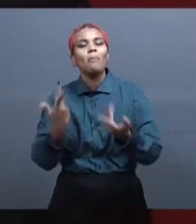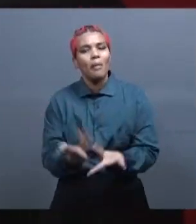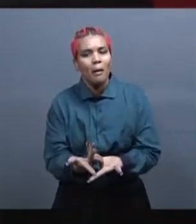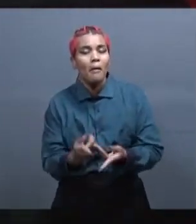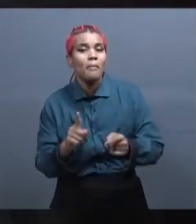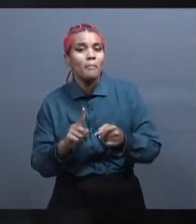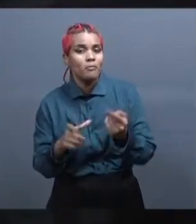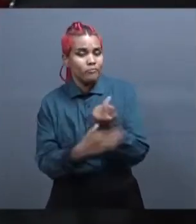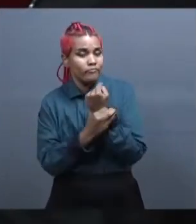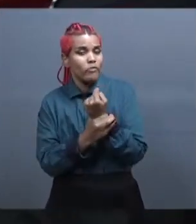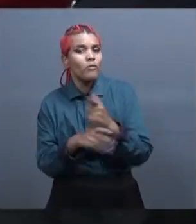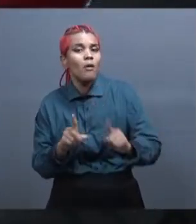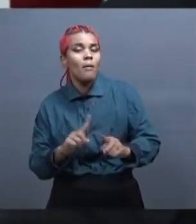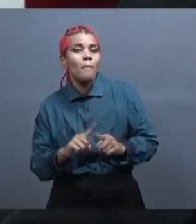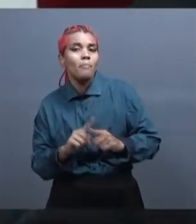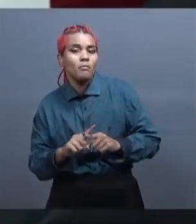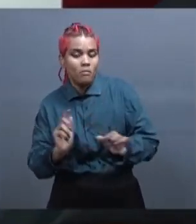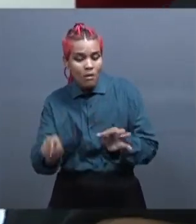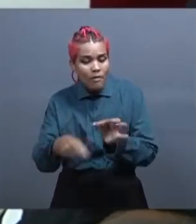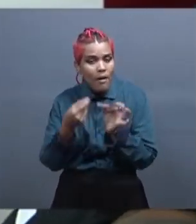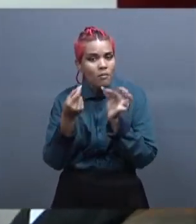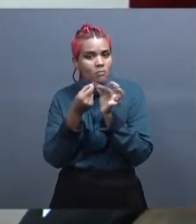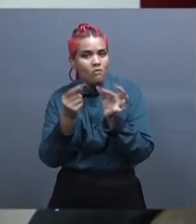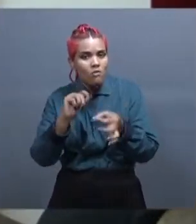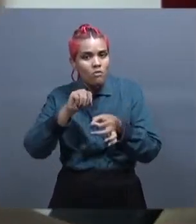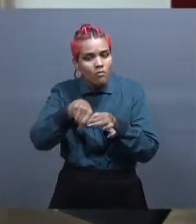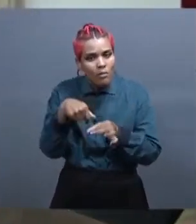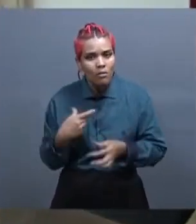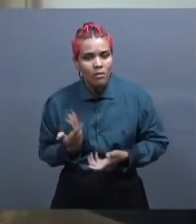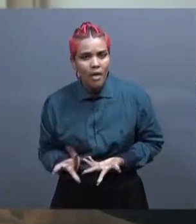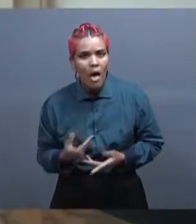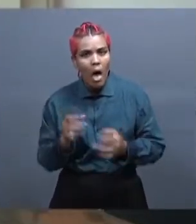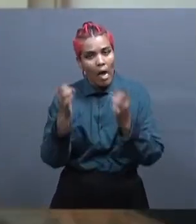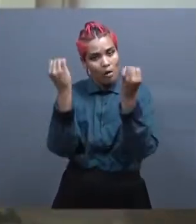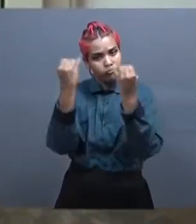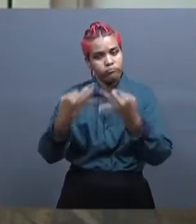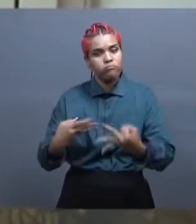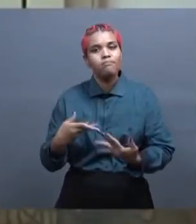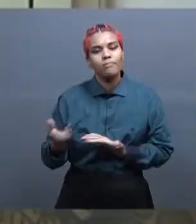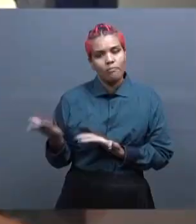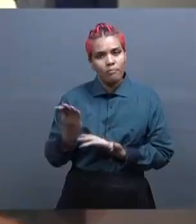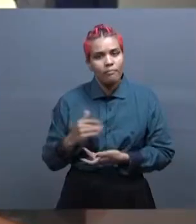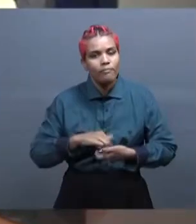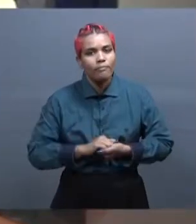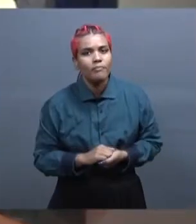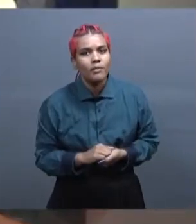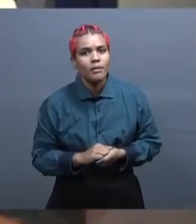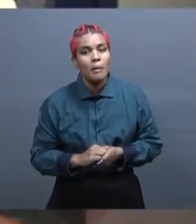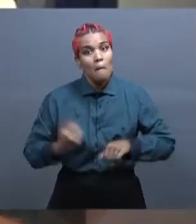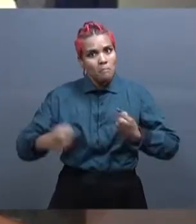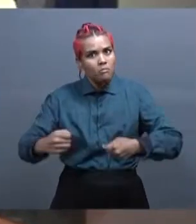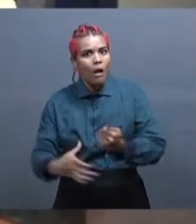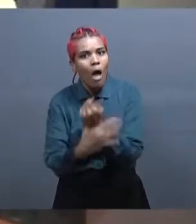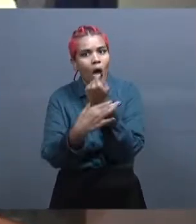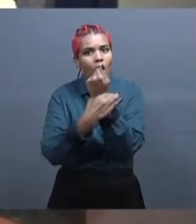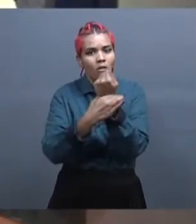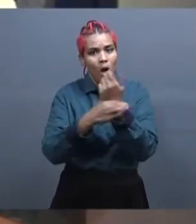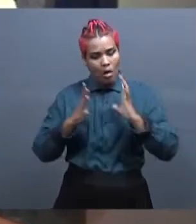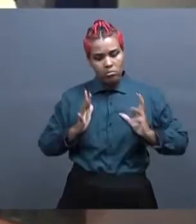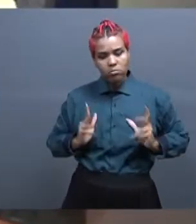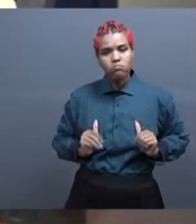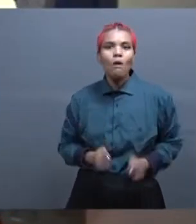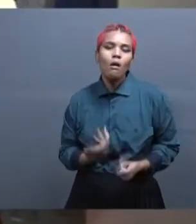for colocar um piercing é o que explica a profissional da técnica e à segurança higiene é simplesmente